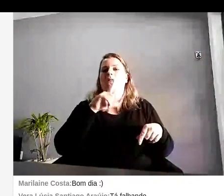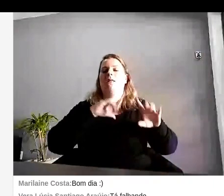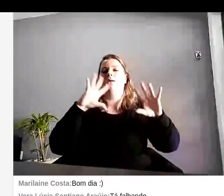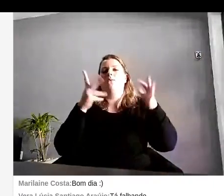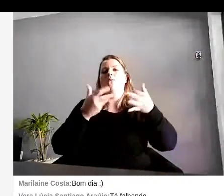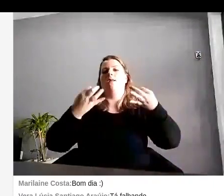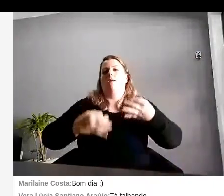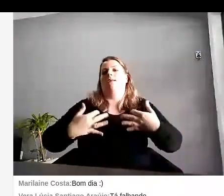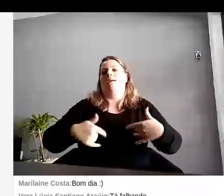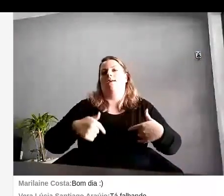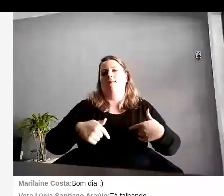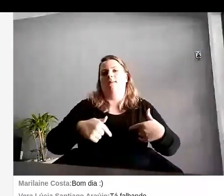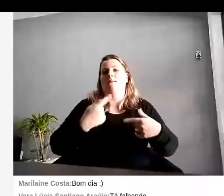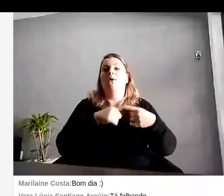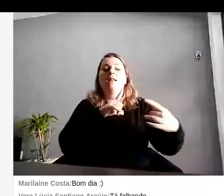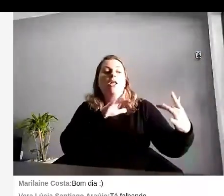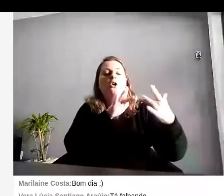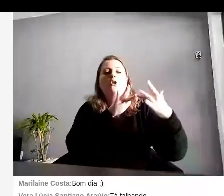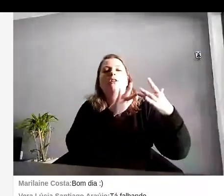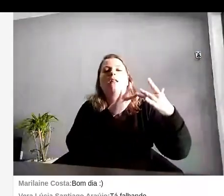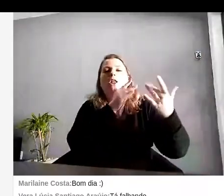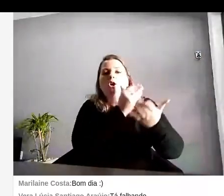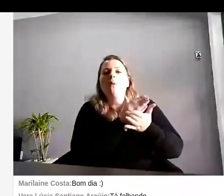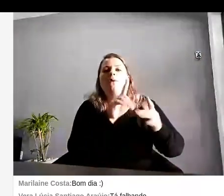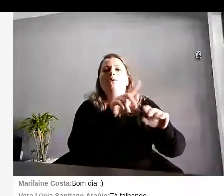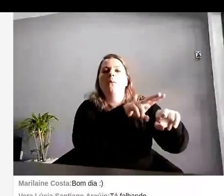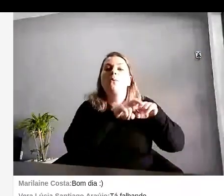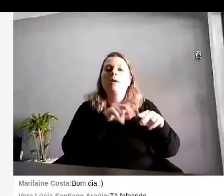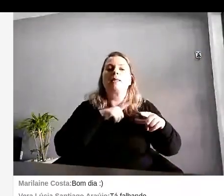indiretamente ela tem a participação do usuário.